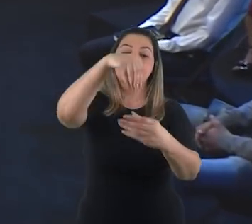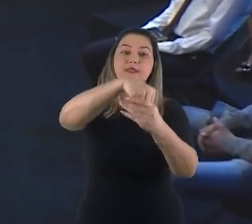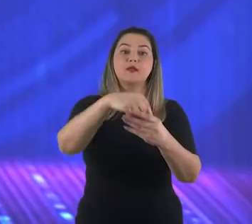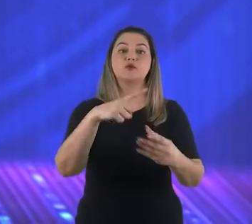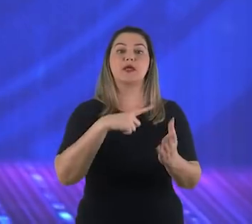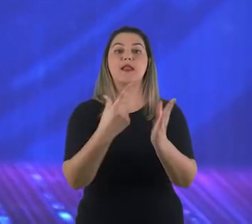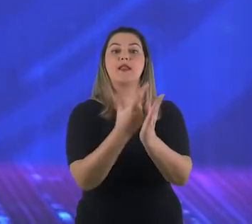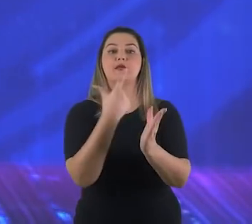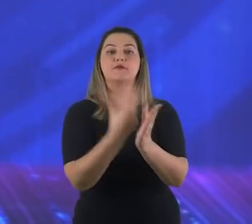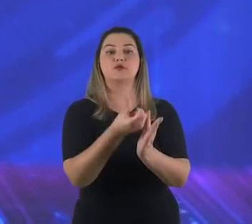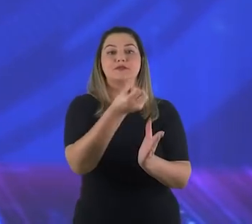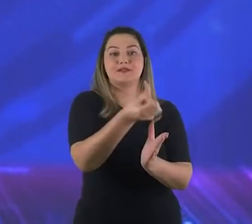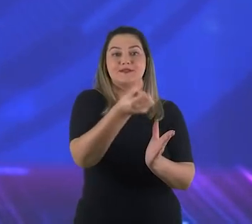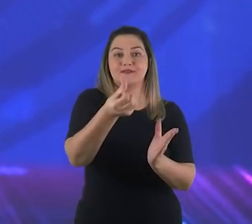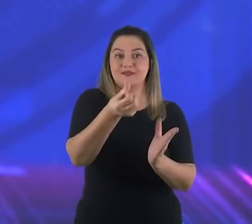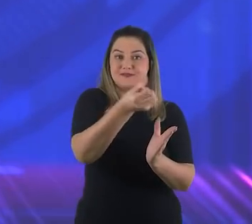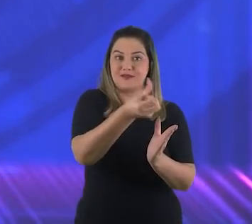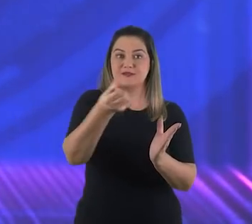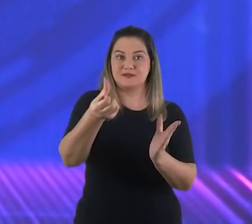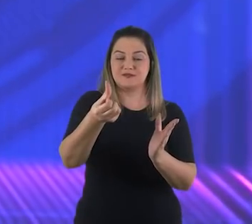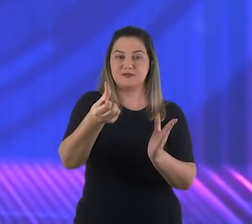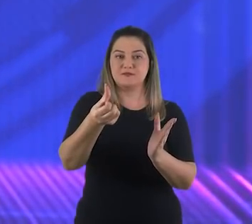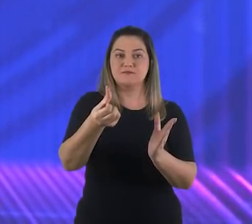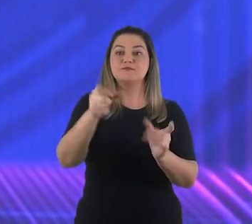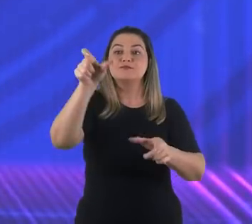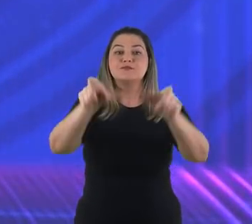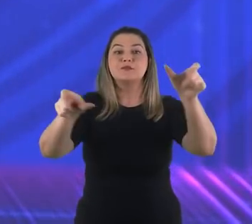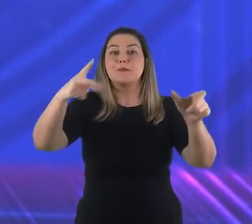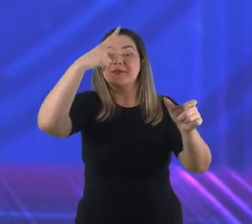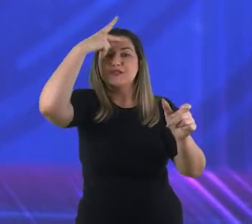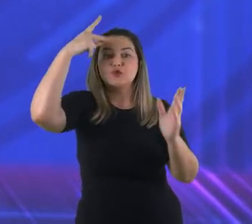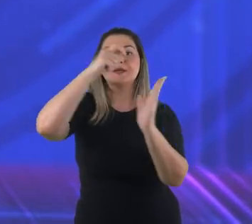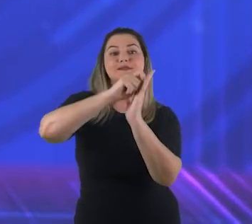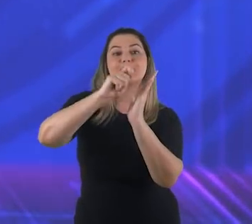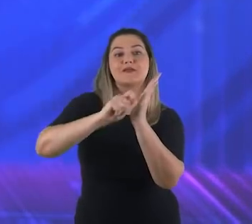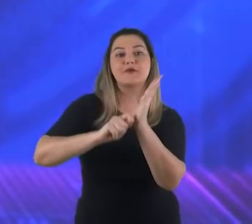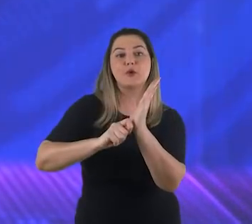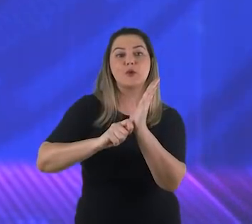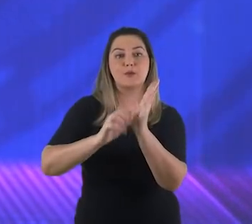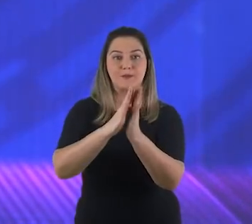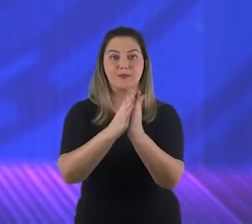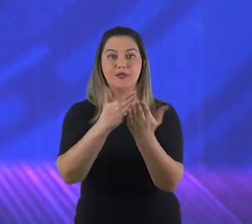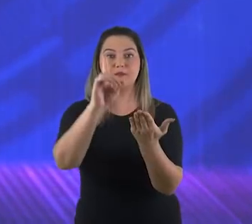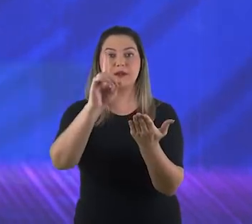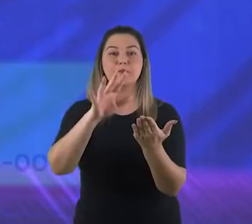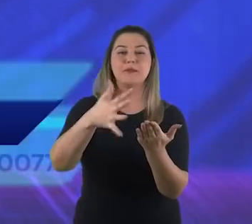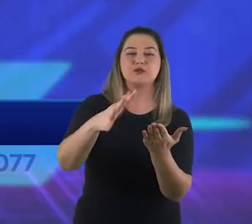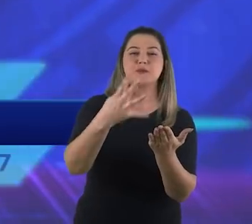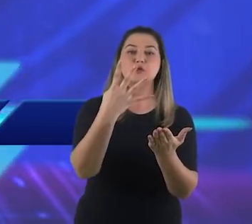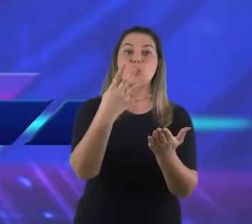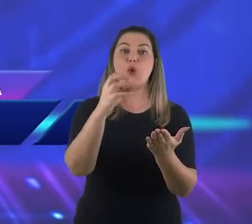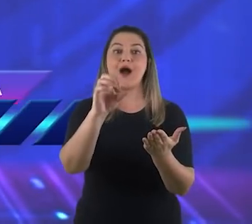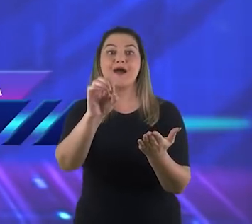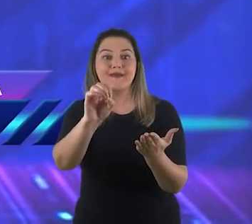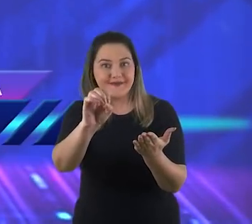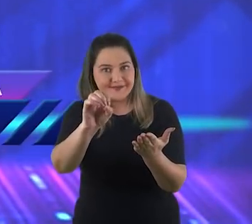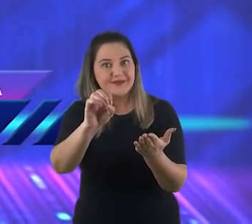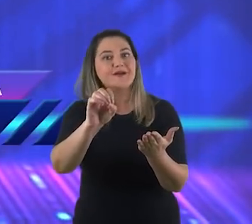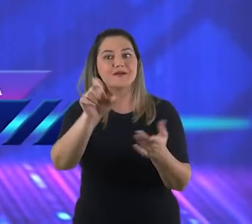ser escrito. Aproximadamente 40 autores estiveram por trás da composição da Bíblia. Uma